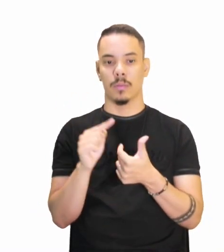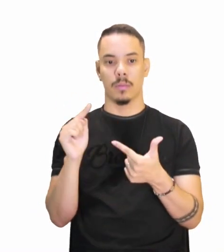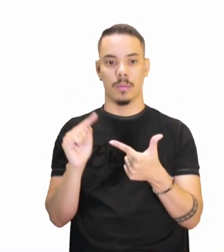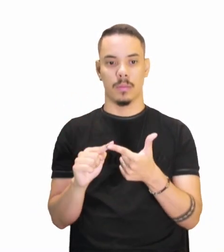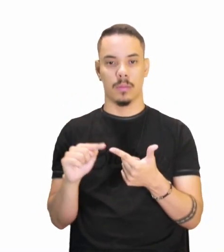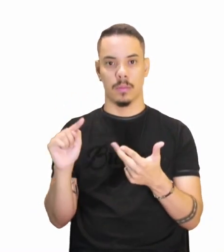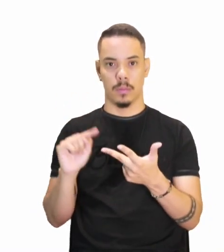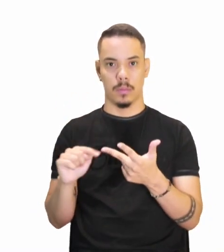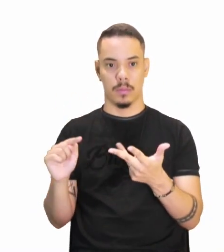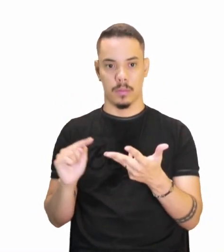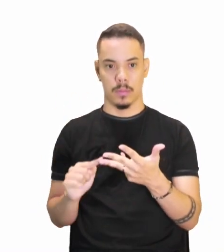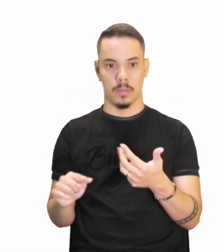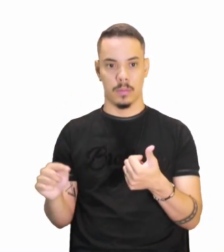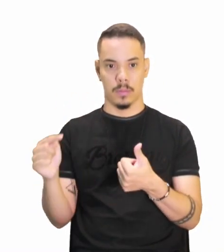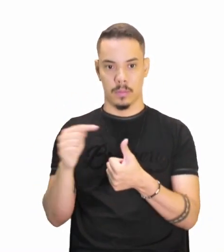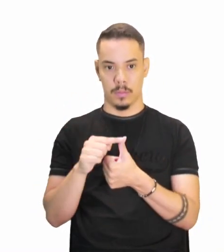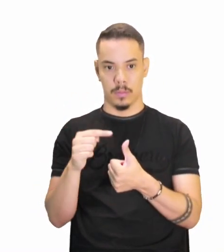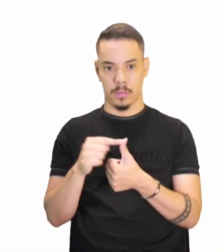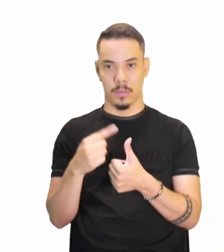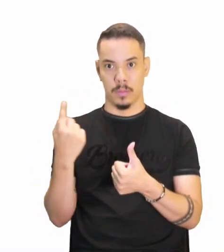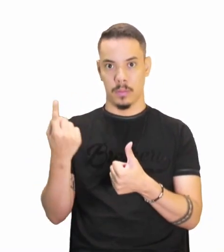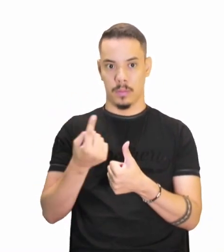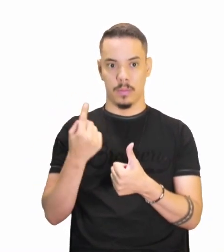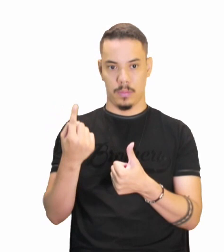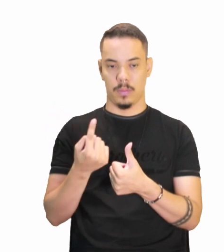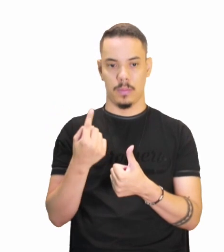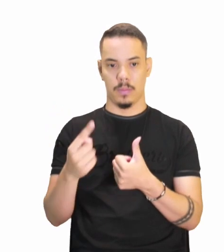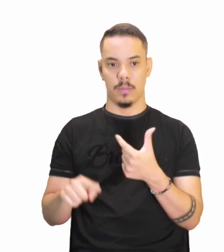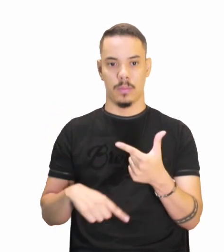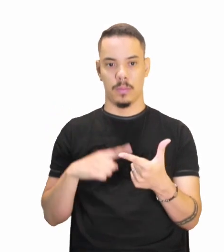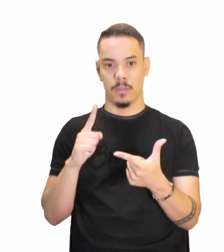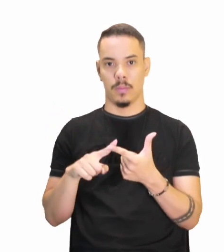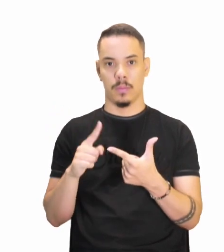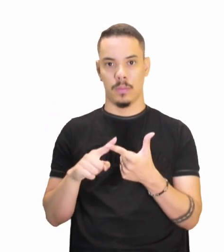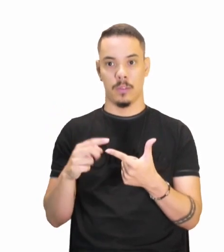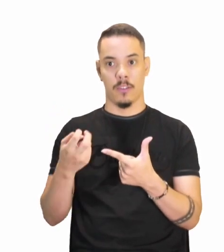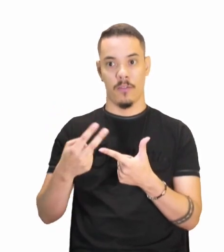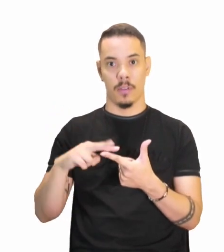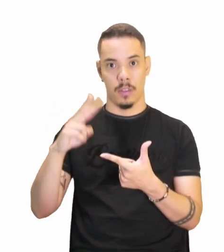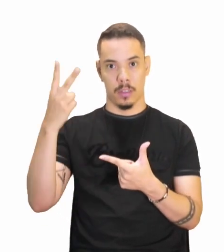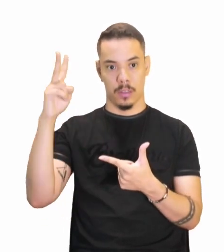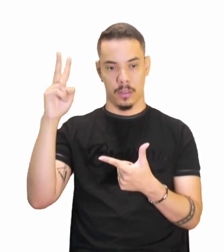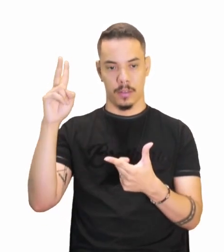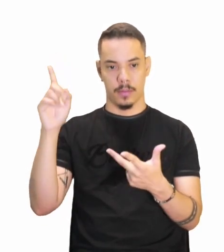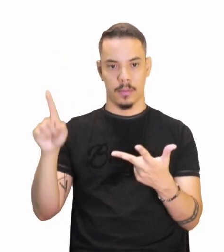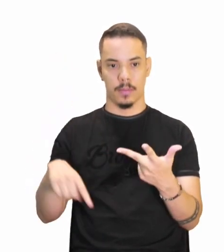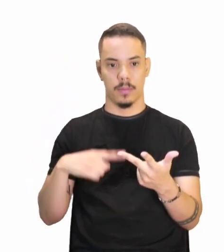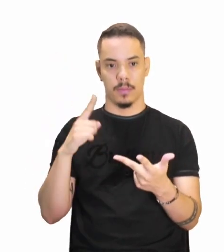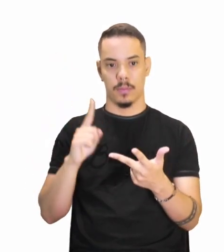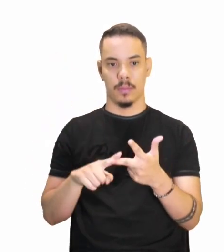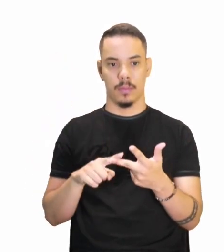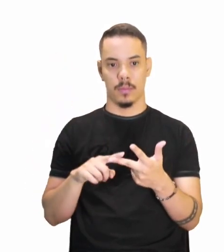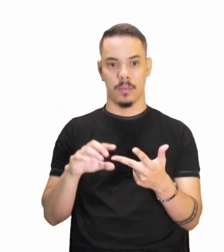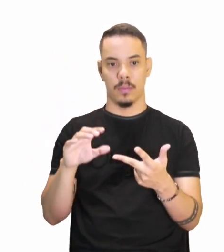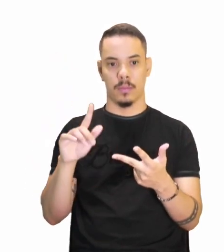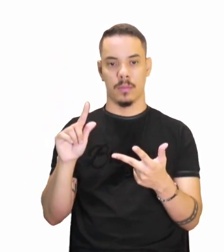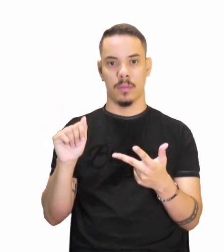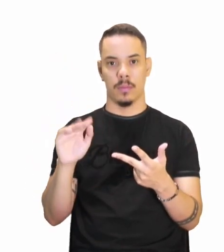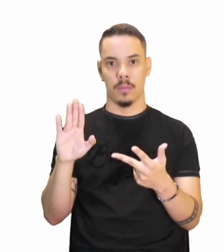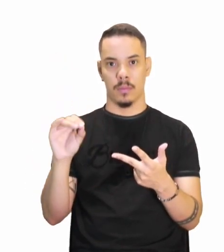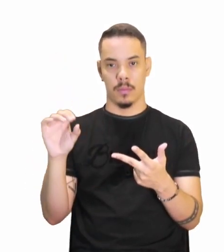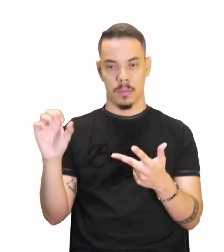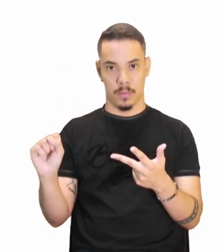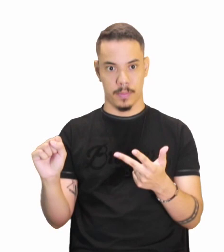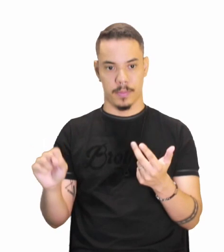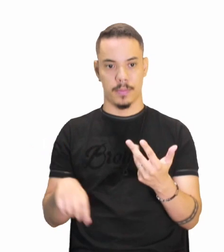letra a singularidade b Tais vantagens ser